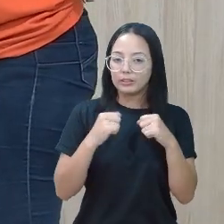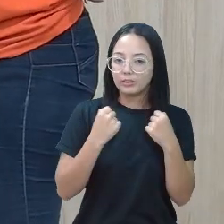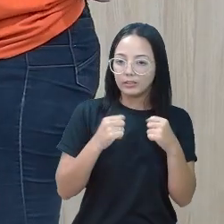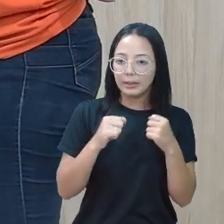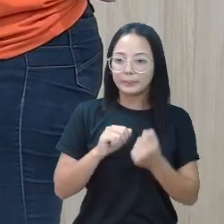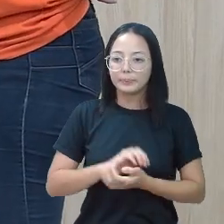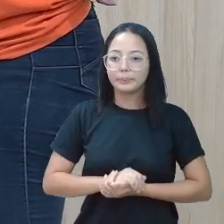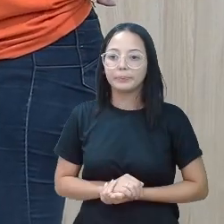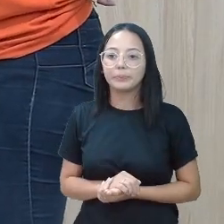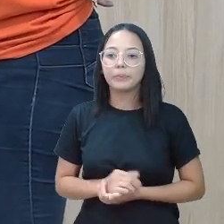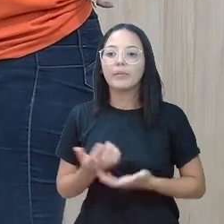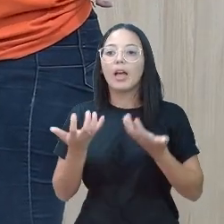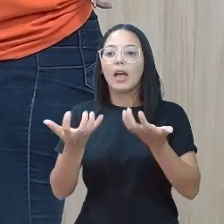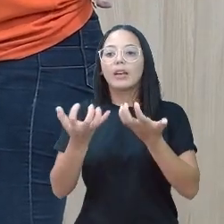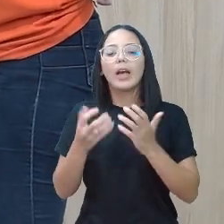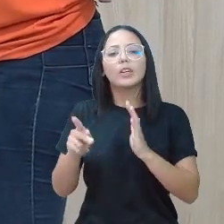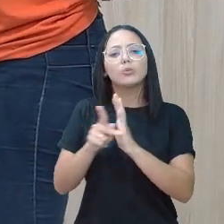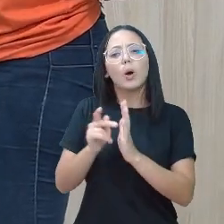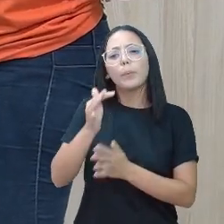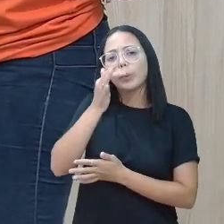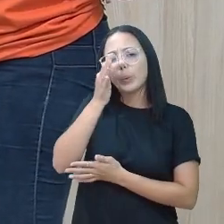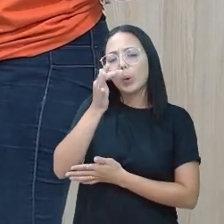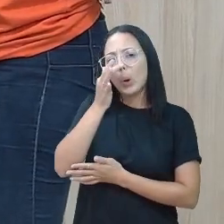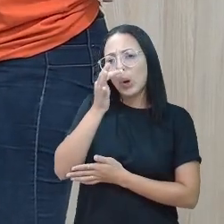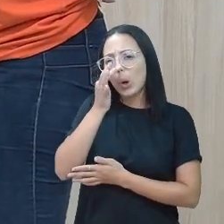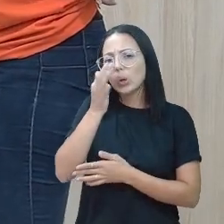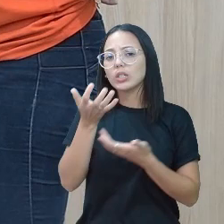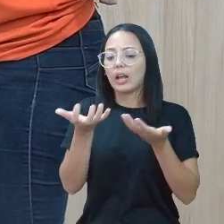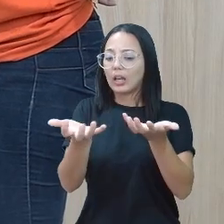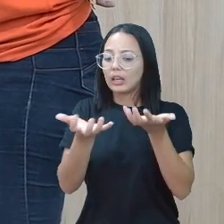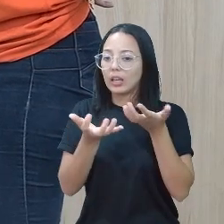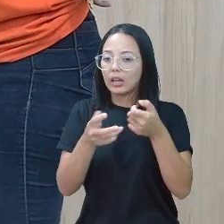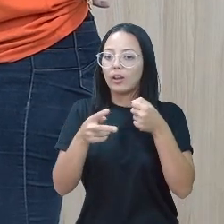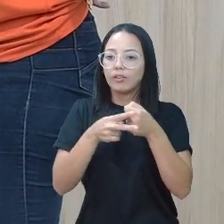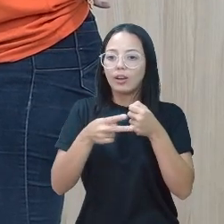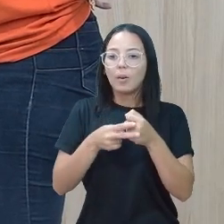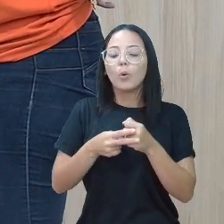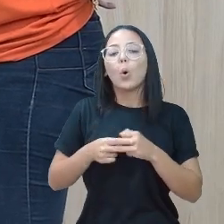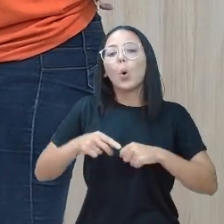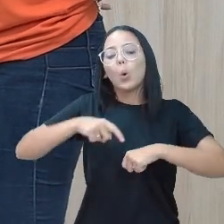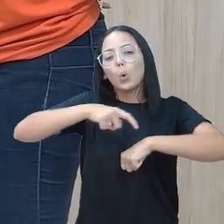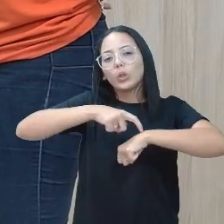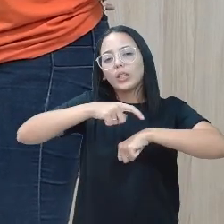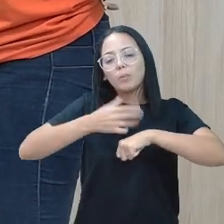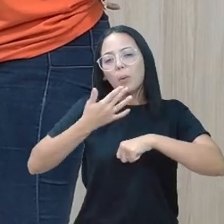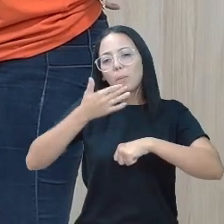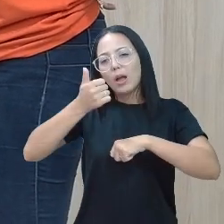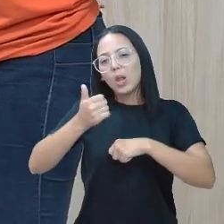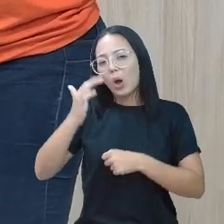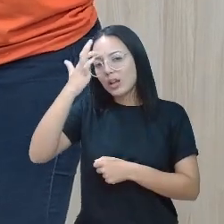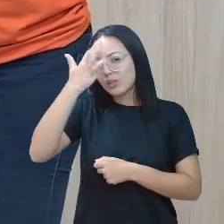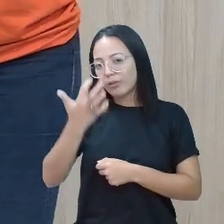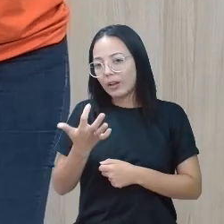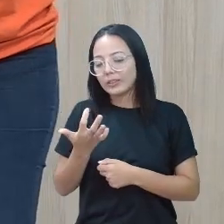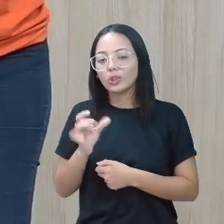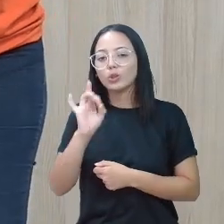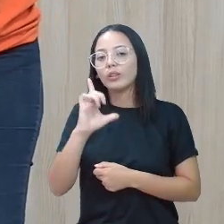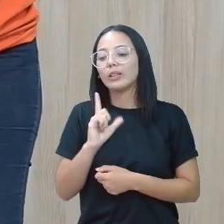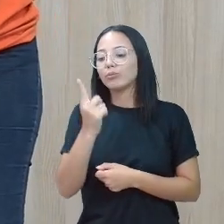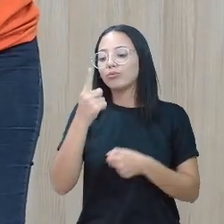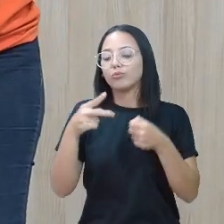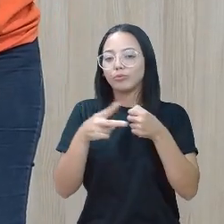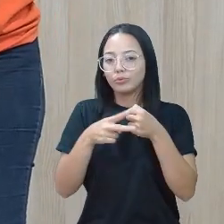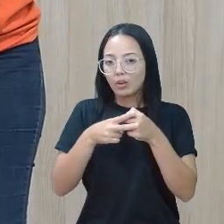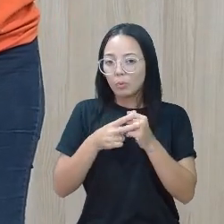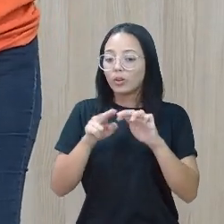necessitar. Quero aquelas rosas, querer, o tempo é o melhor remédio, também é. Então, a gente só tem aí um